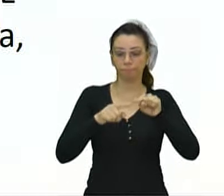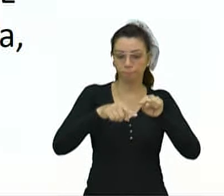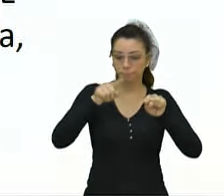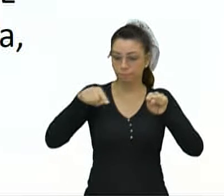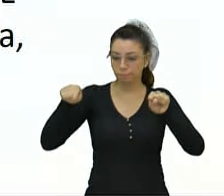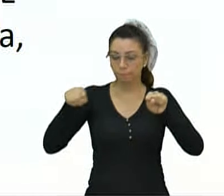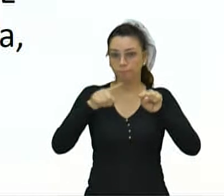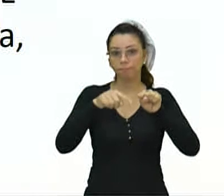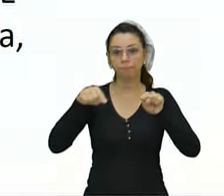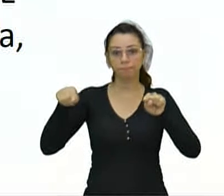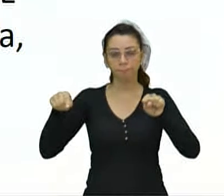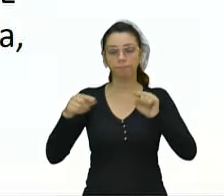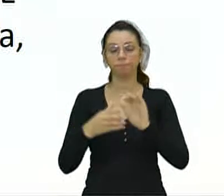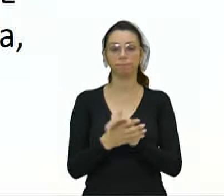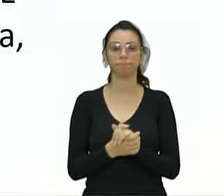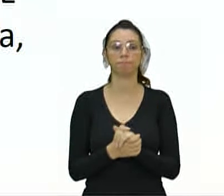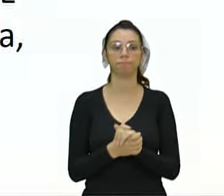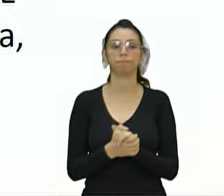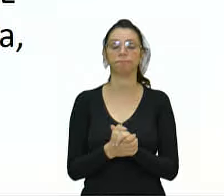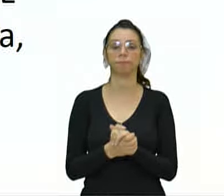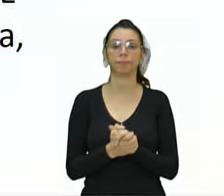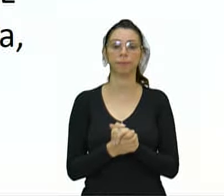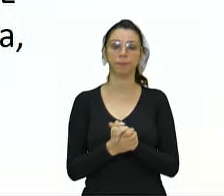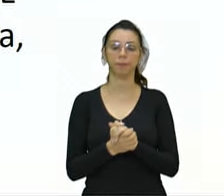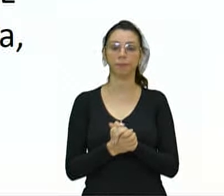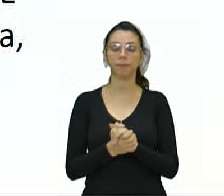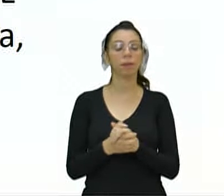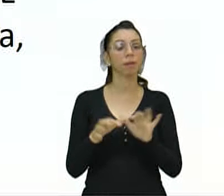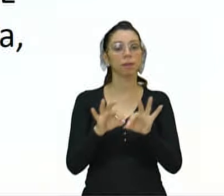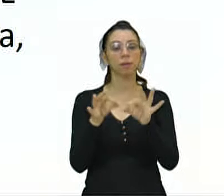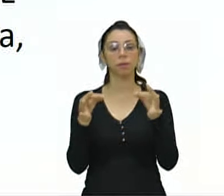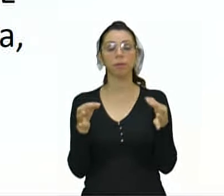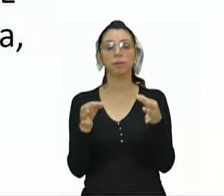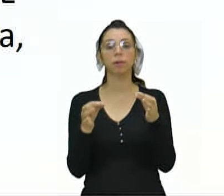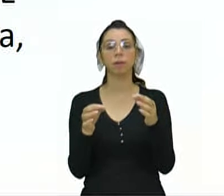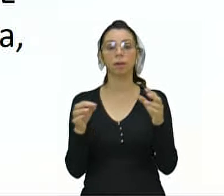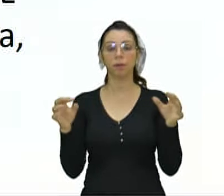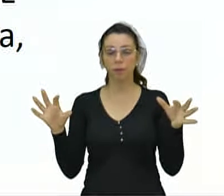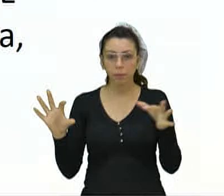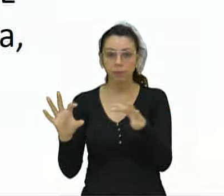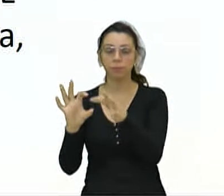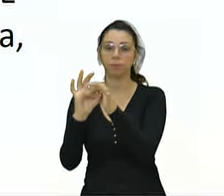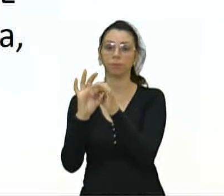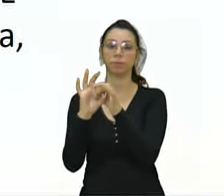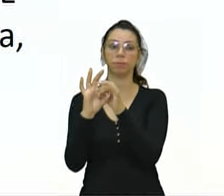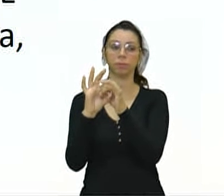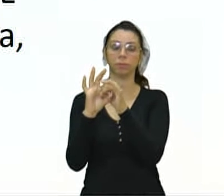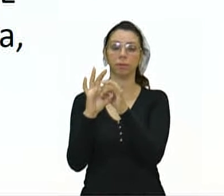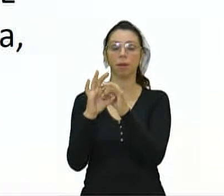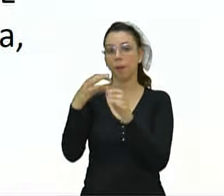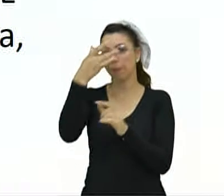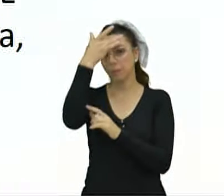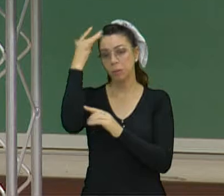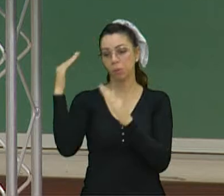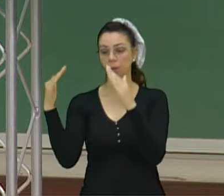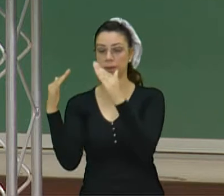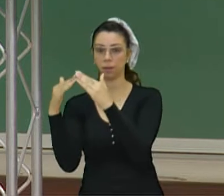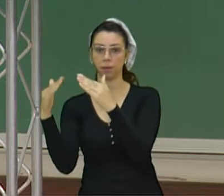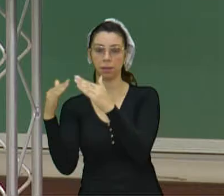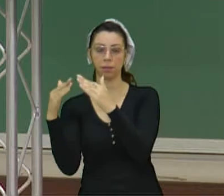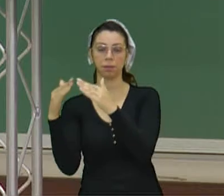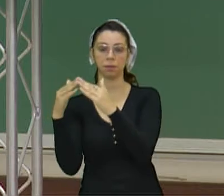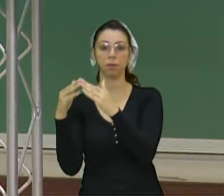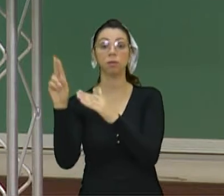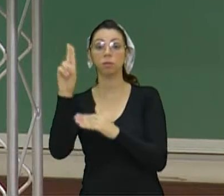Tá? Alternada. De forma mais simples, conecta a usina ao consumidor. Então, por que